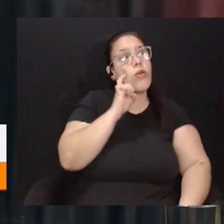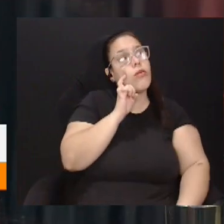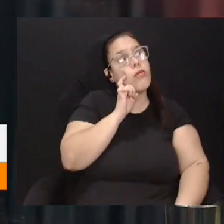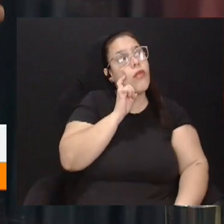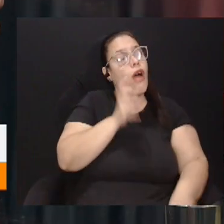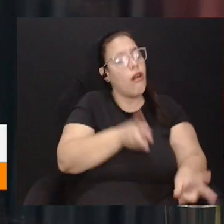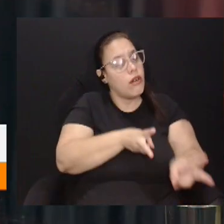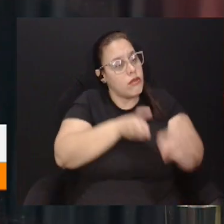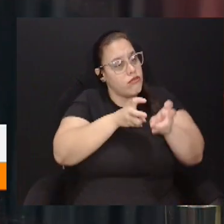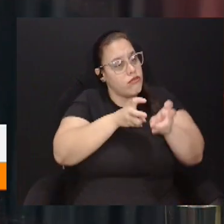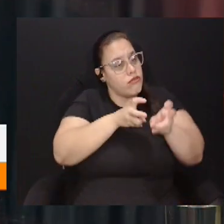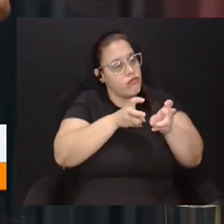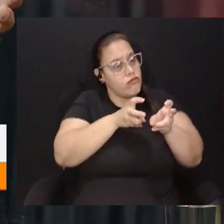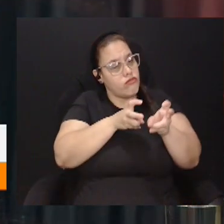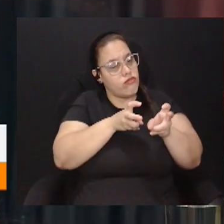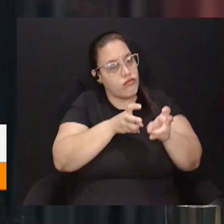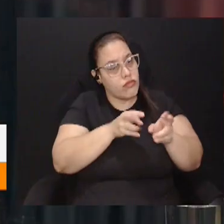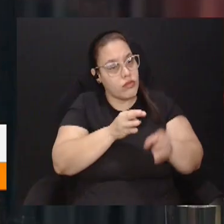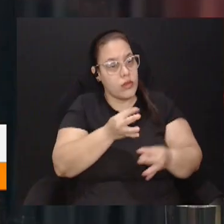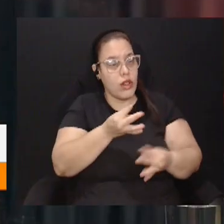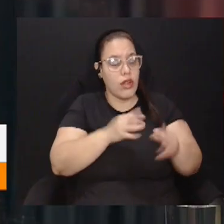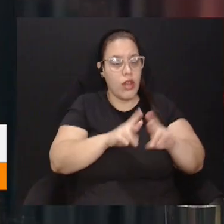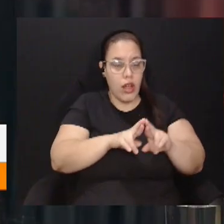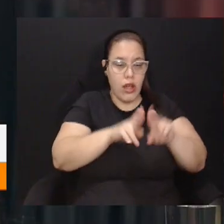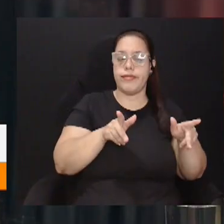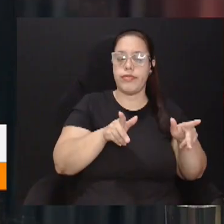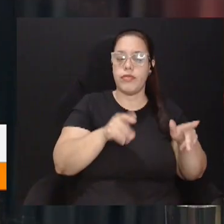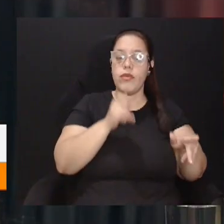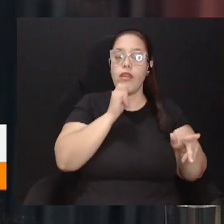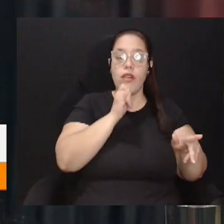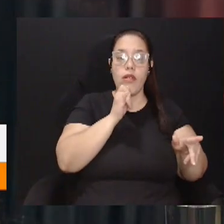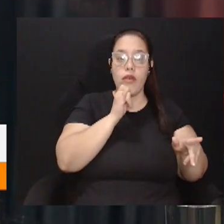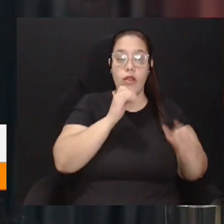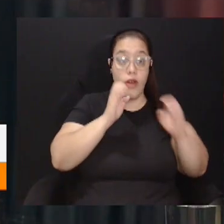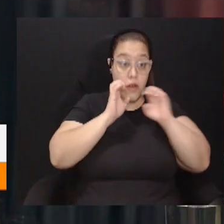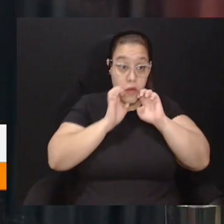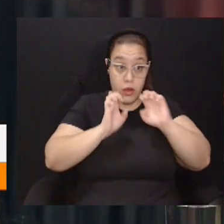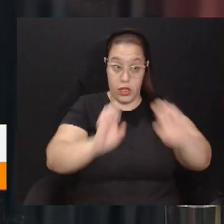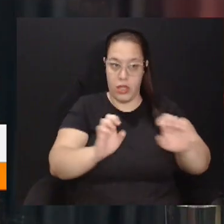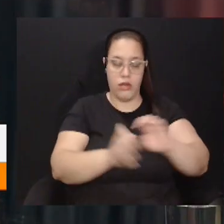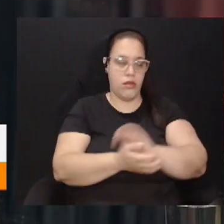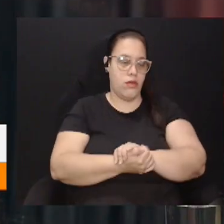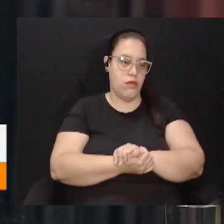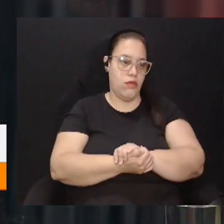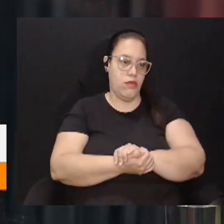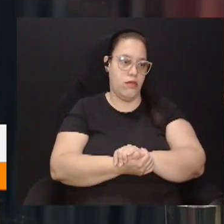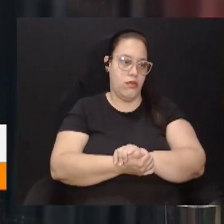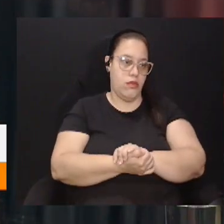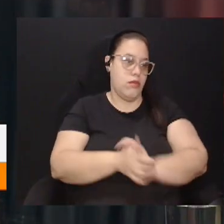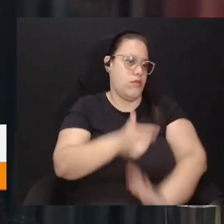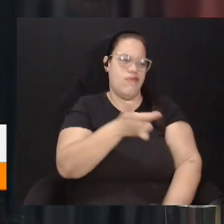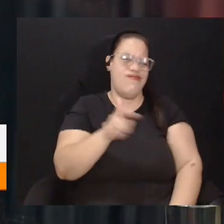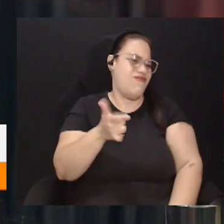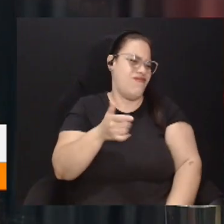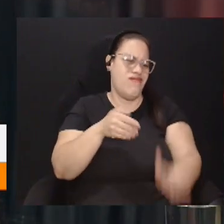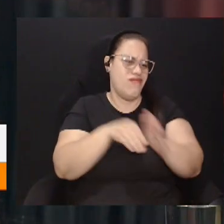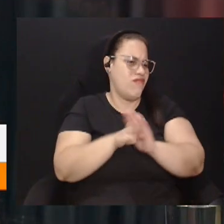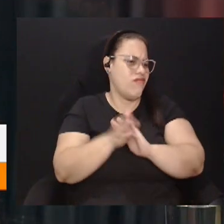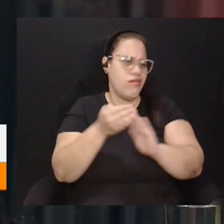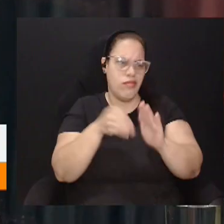tratamento diferenciado em relação, por exemplo, aos evangélicos. Uhum. Os evangélicos já não têm tanto este hábito,